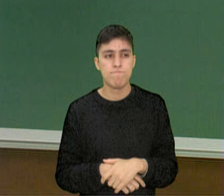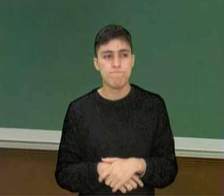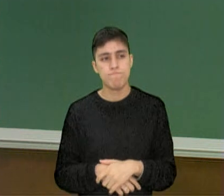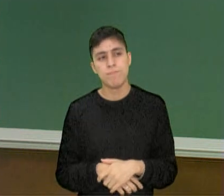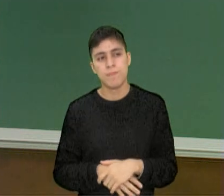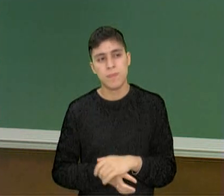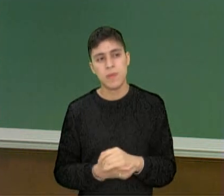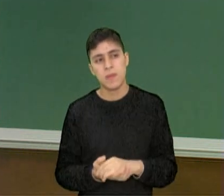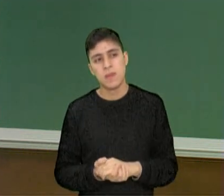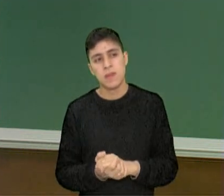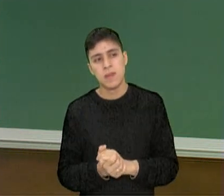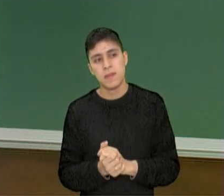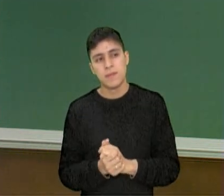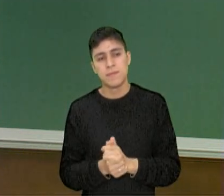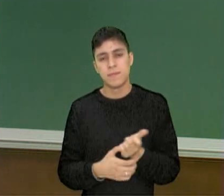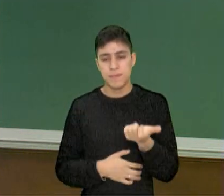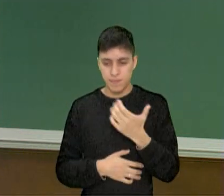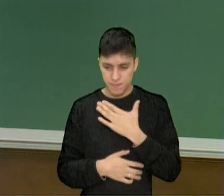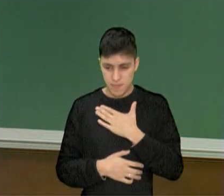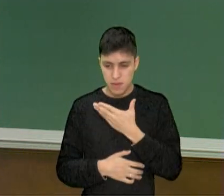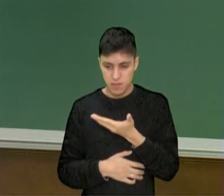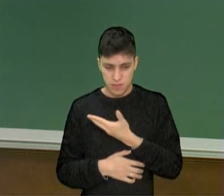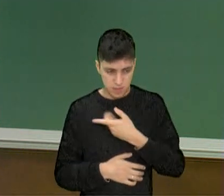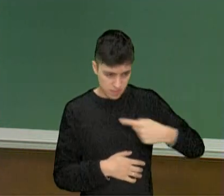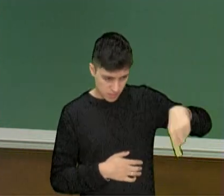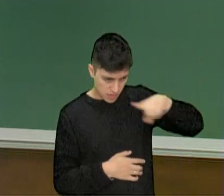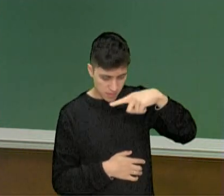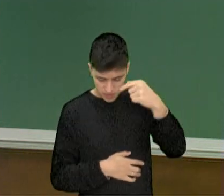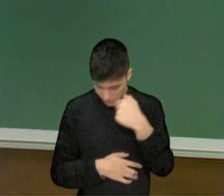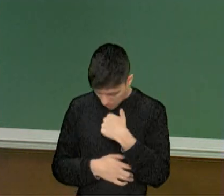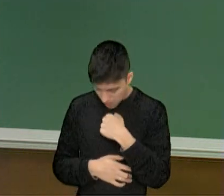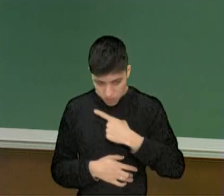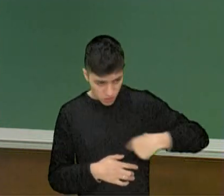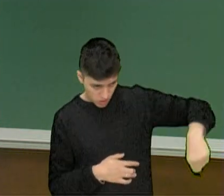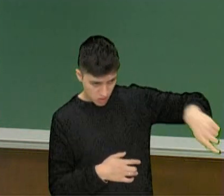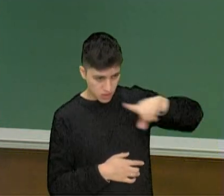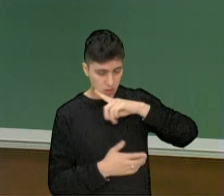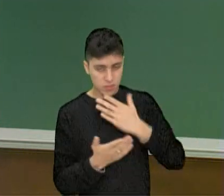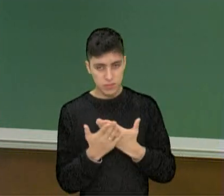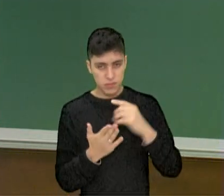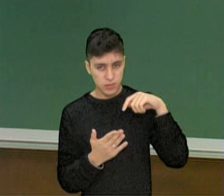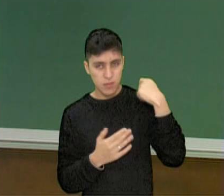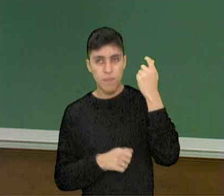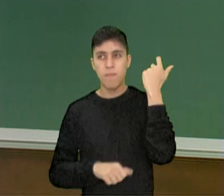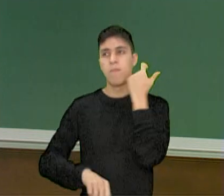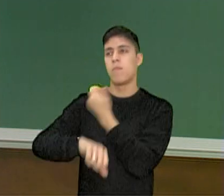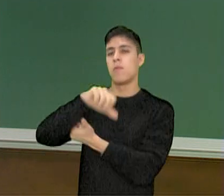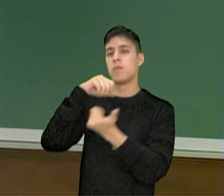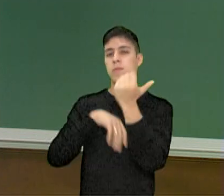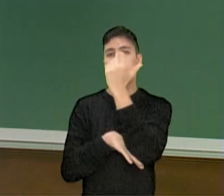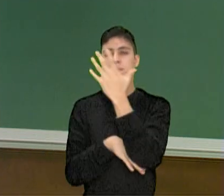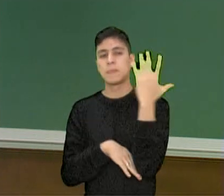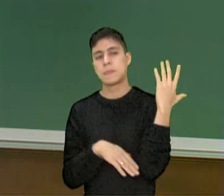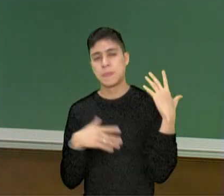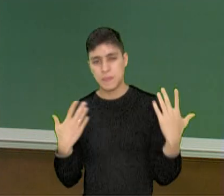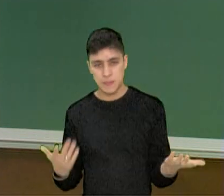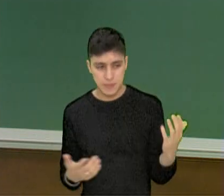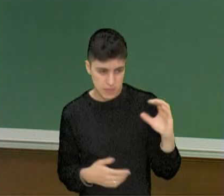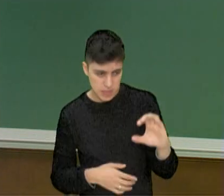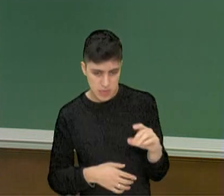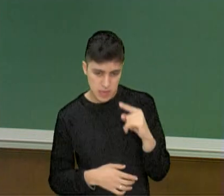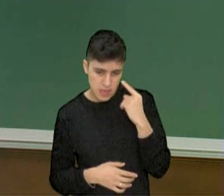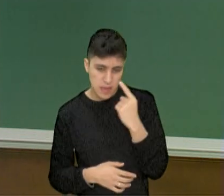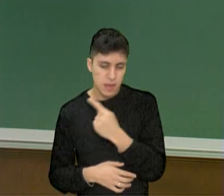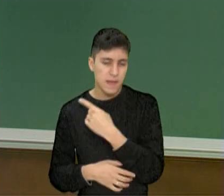cambios climáticos. Meus amigos e eu estudamos sobre as mudanças climáticas. E a letra C? Eu,